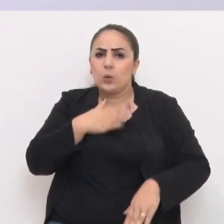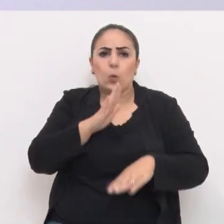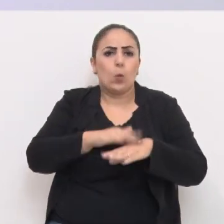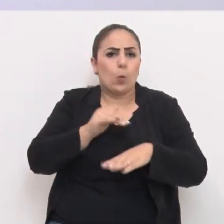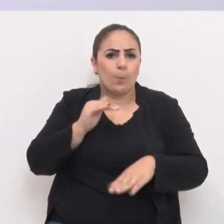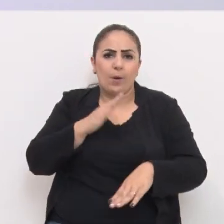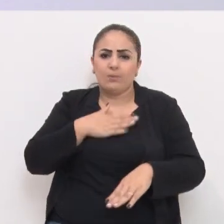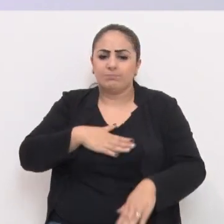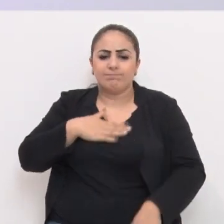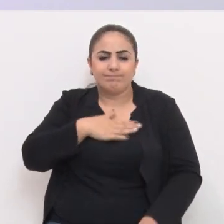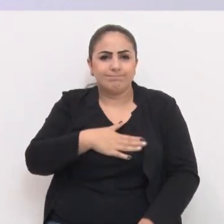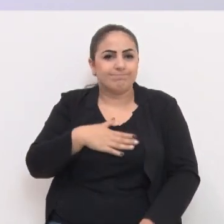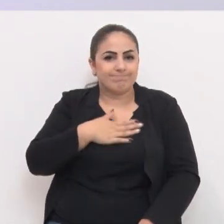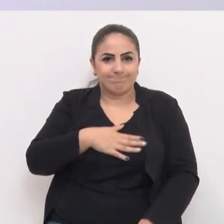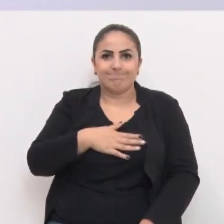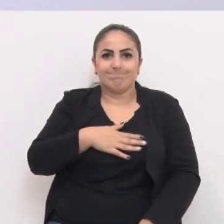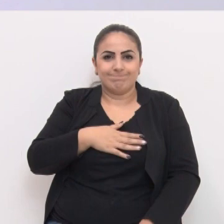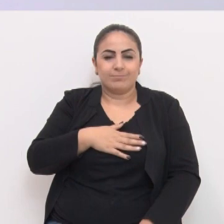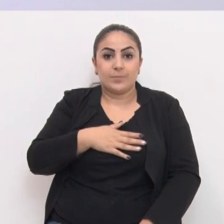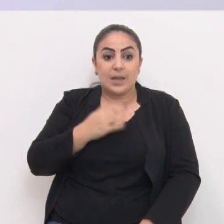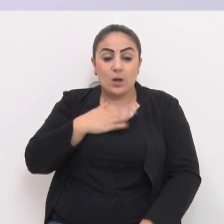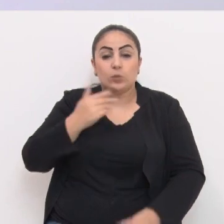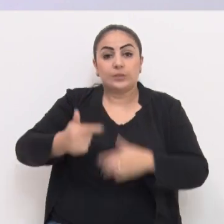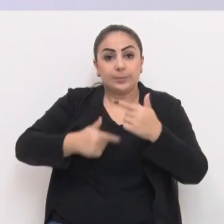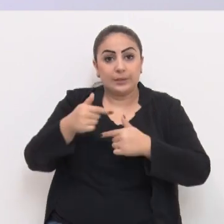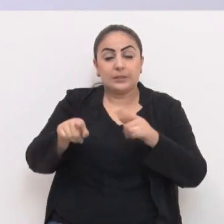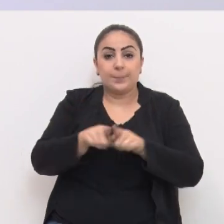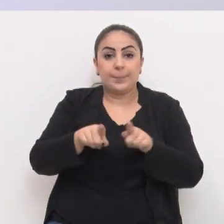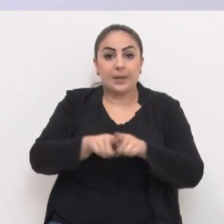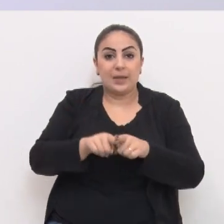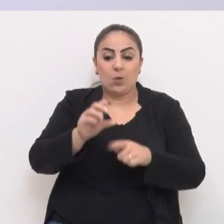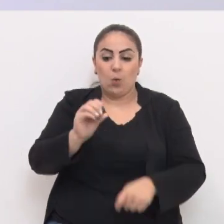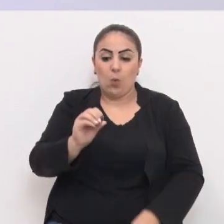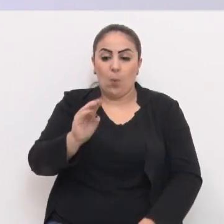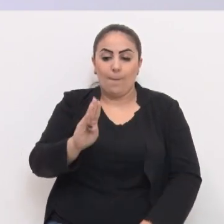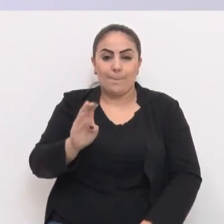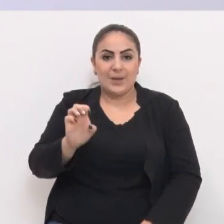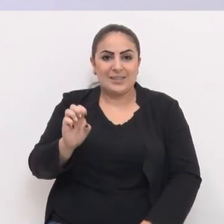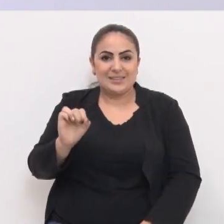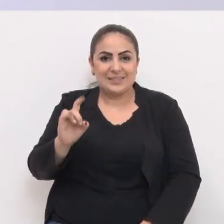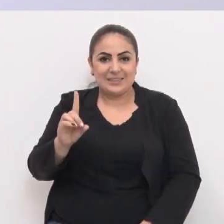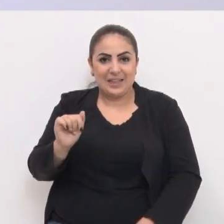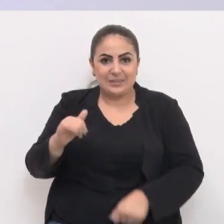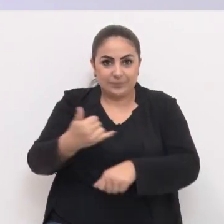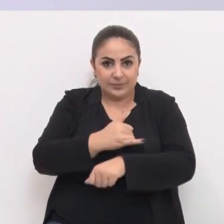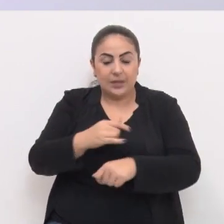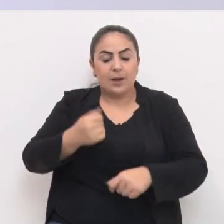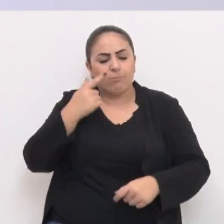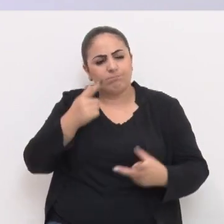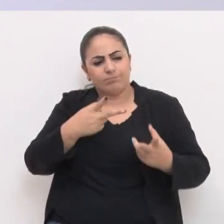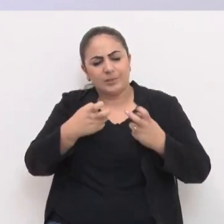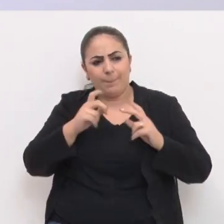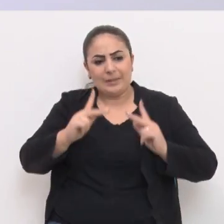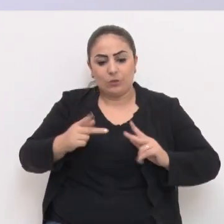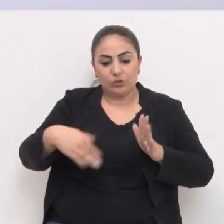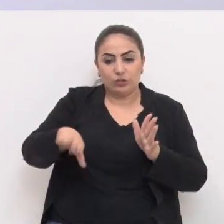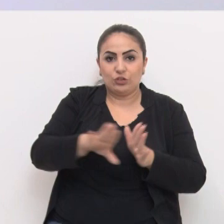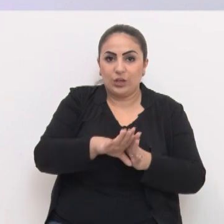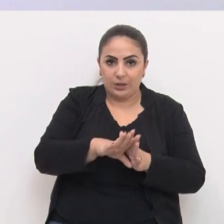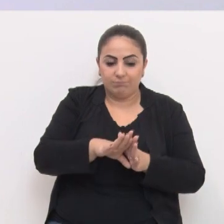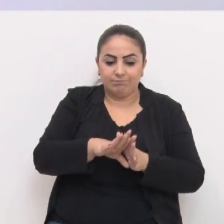sente muito culpado. Eu trabalho também com obesidade e identifico que os pacientes, quando